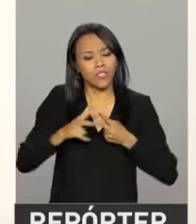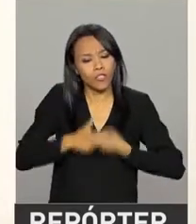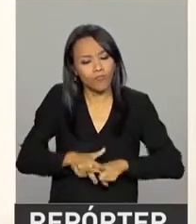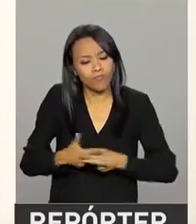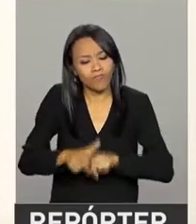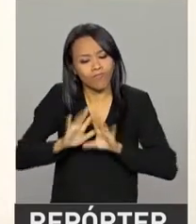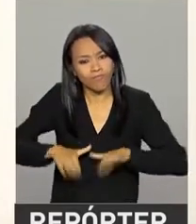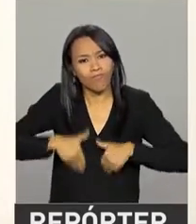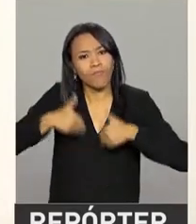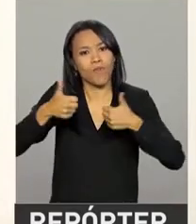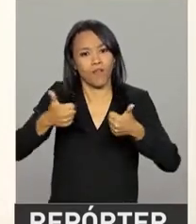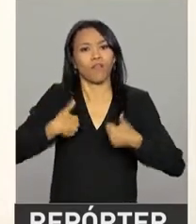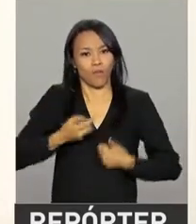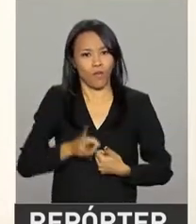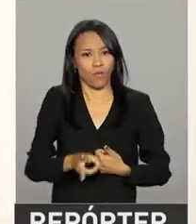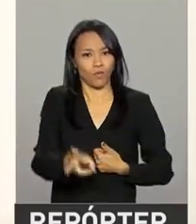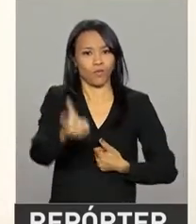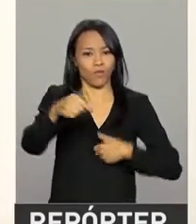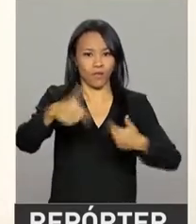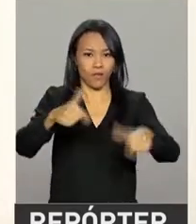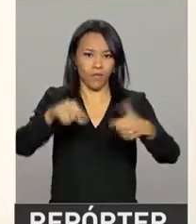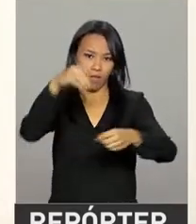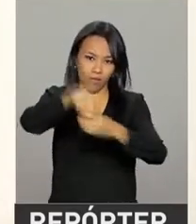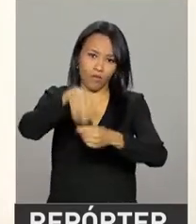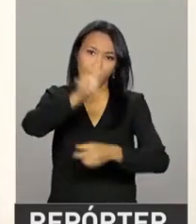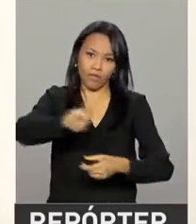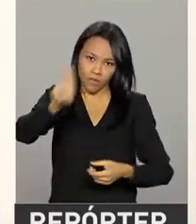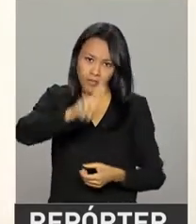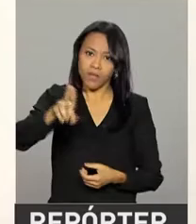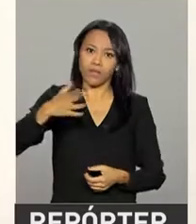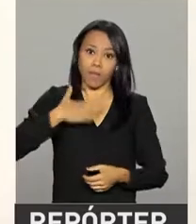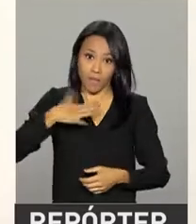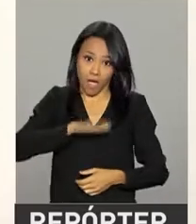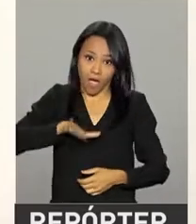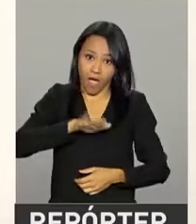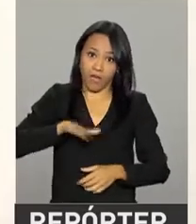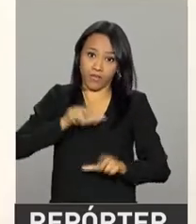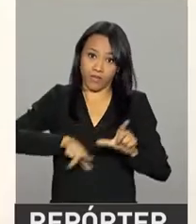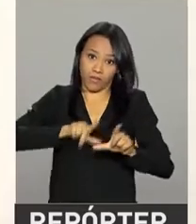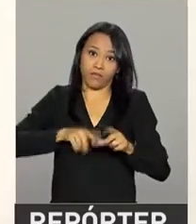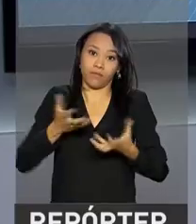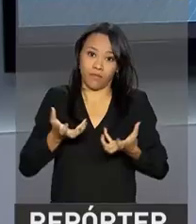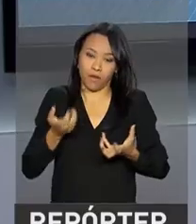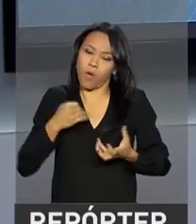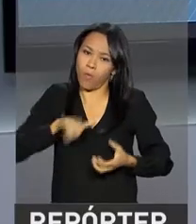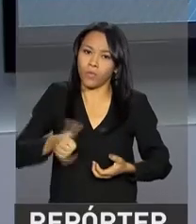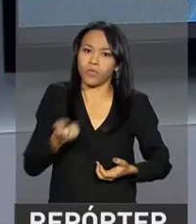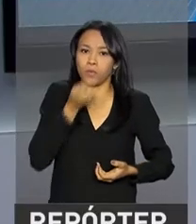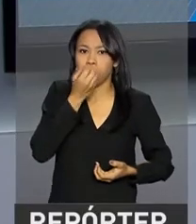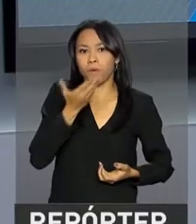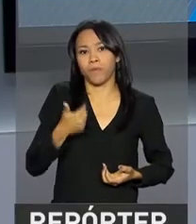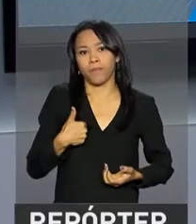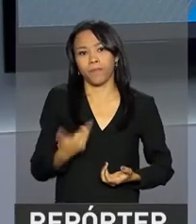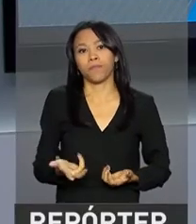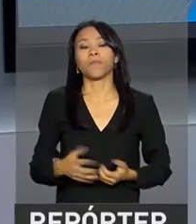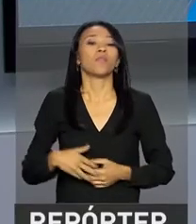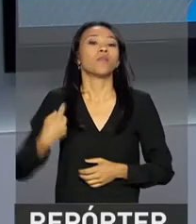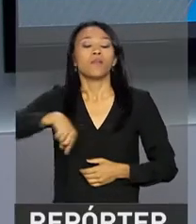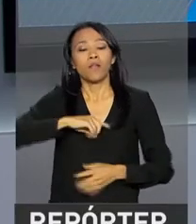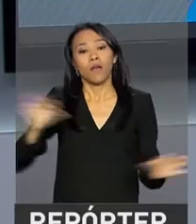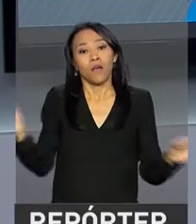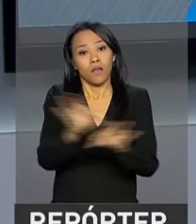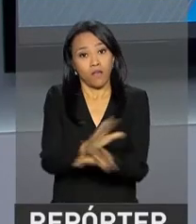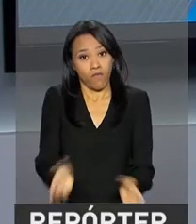pretendo também seguir a carreira acadêmica na minha área de letras né então pra mim oportunidade muito boa nós ficamos por aqui